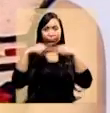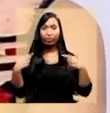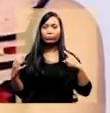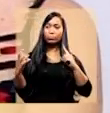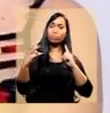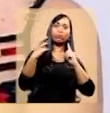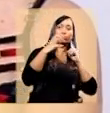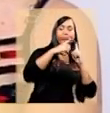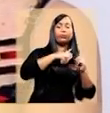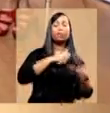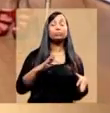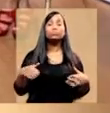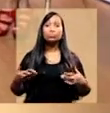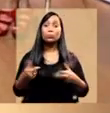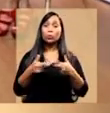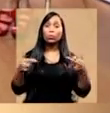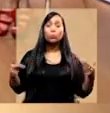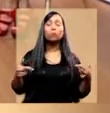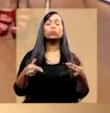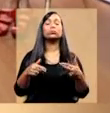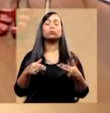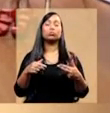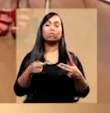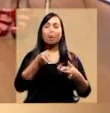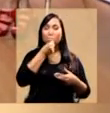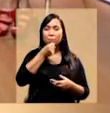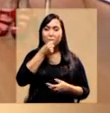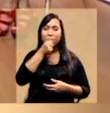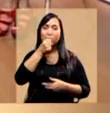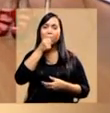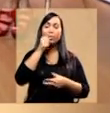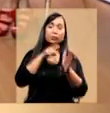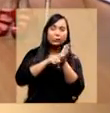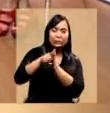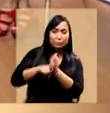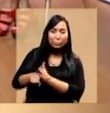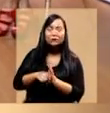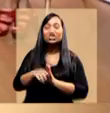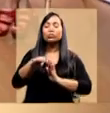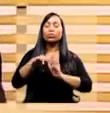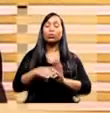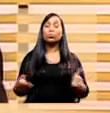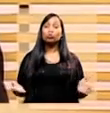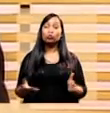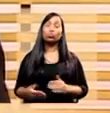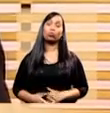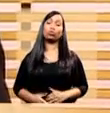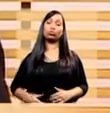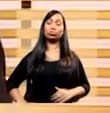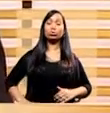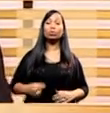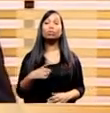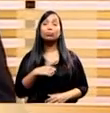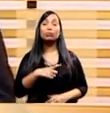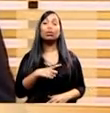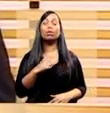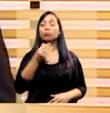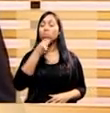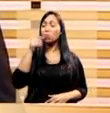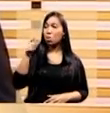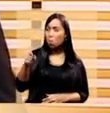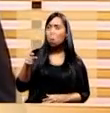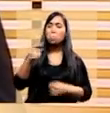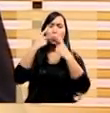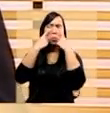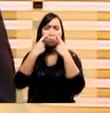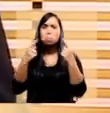né? Foi o que a Karina acabou de dizer. Uma coisa que eu vi num dos debates sobre esse tema, fazendo a pesquisa para esse programa, é que há muita pressão sobre o homem,